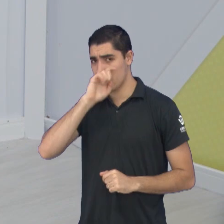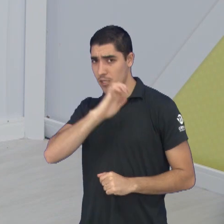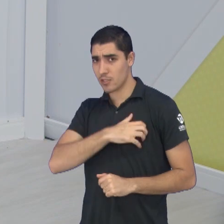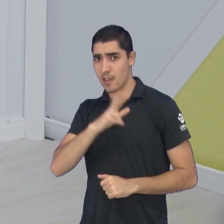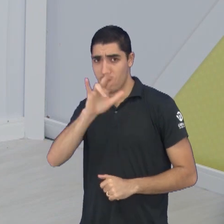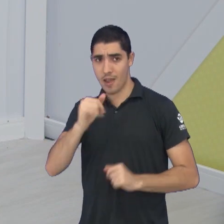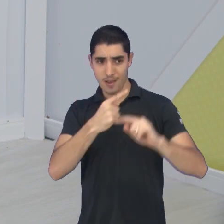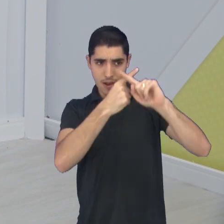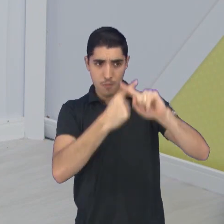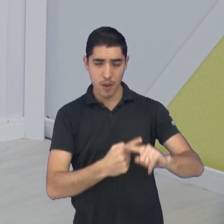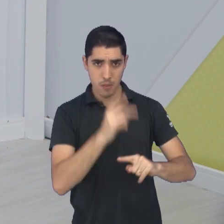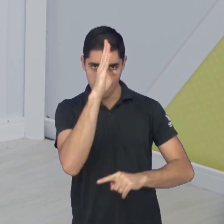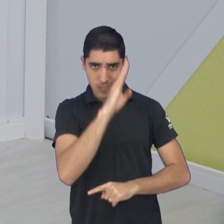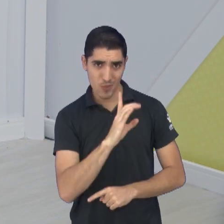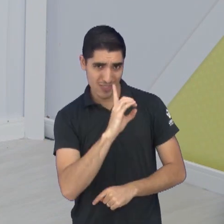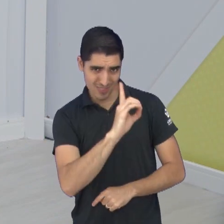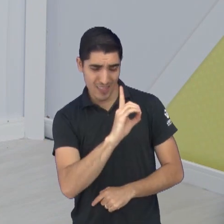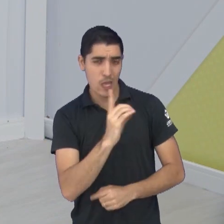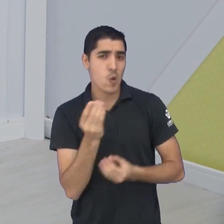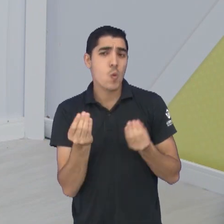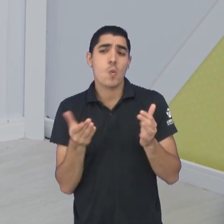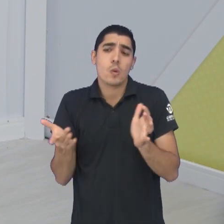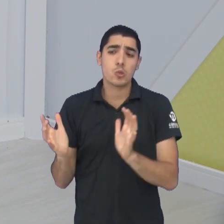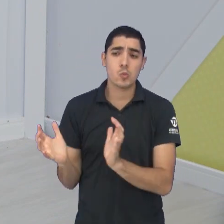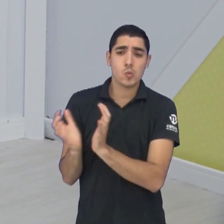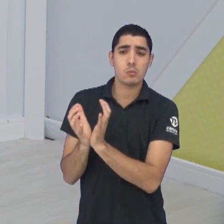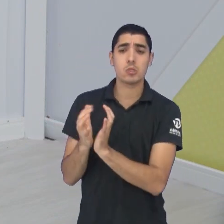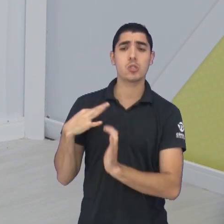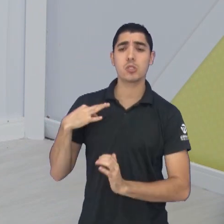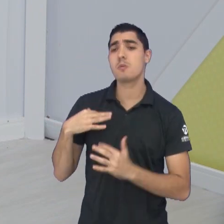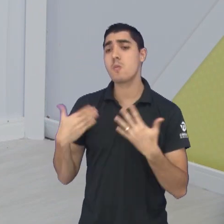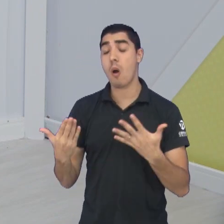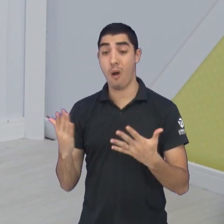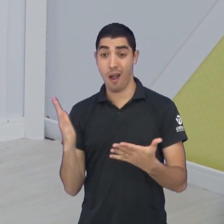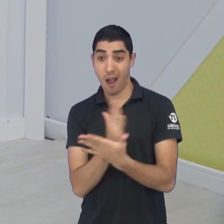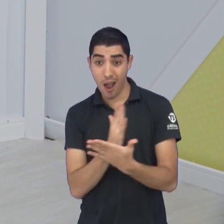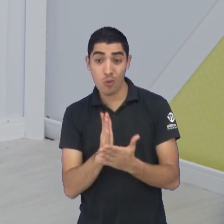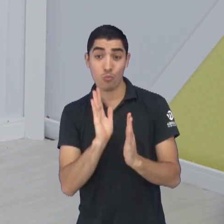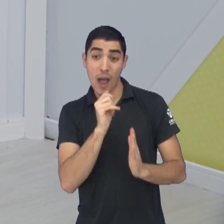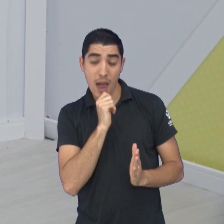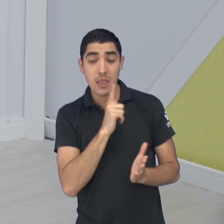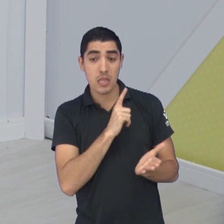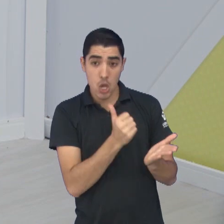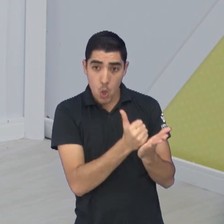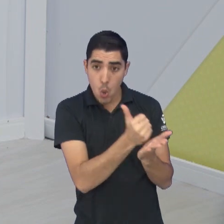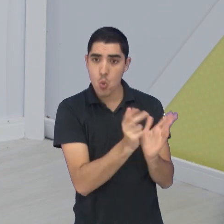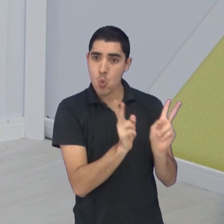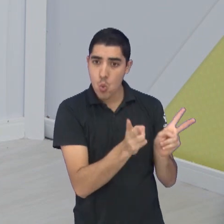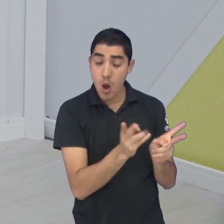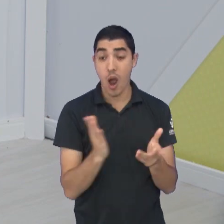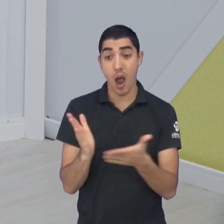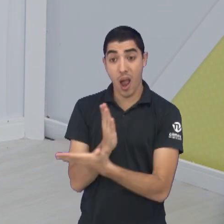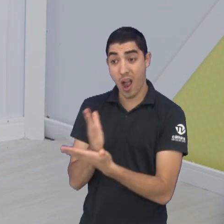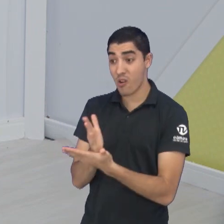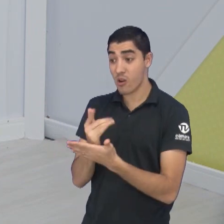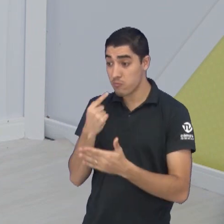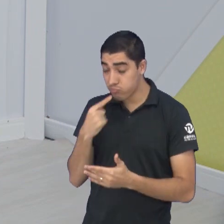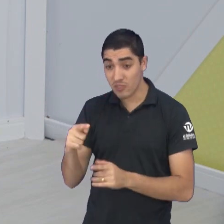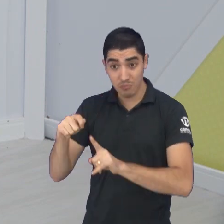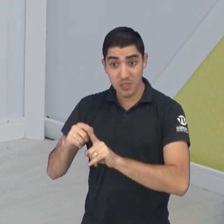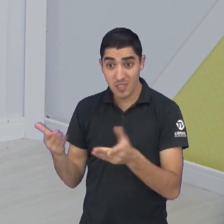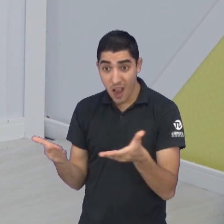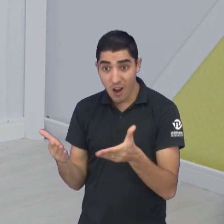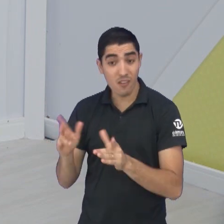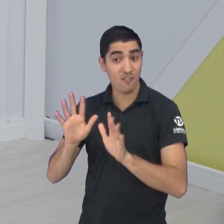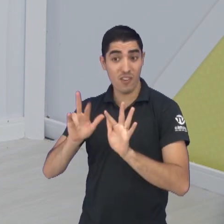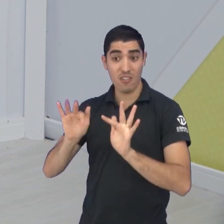disputar a Série D do Campeonato Brasileiro? Tem jogadores com contrato em vigência ainda, uns que terminam agora, já no final do mês, e outros